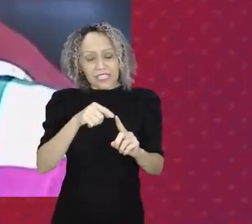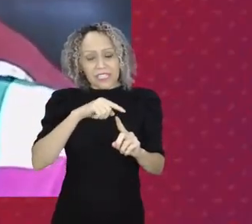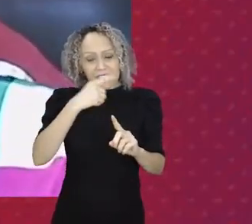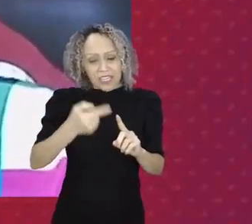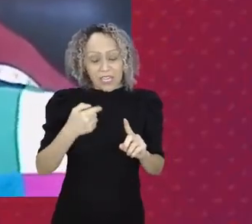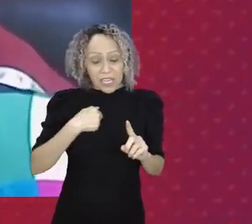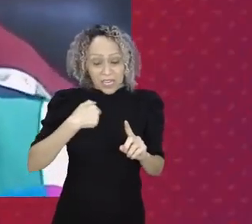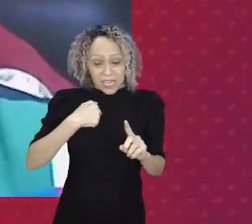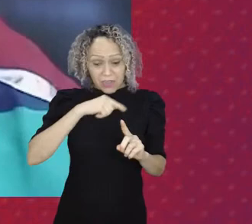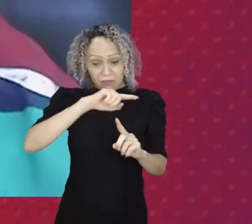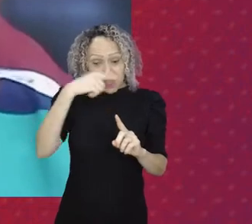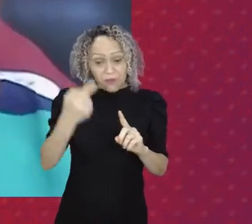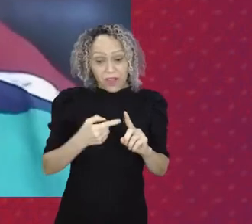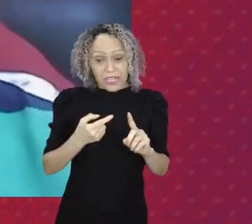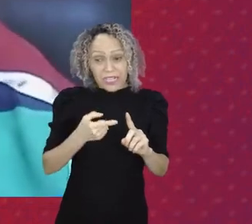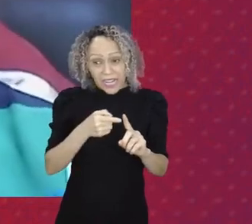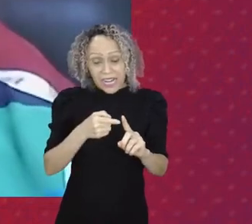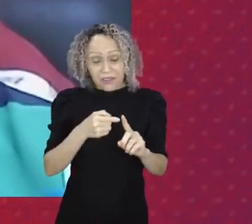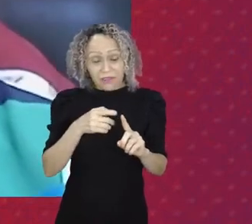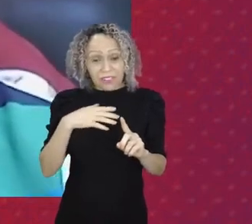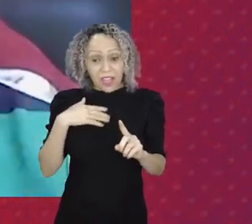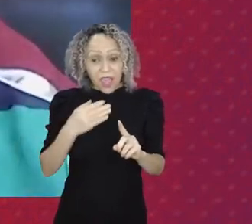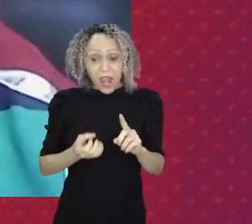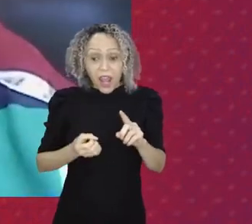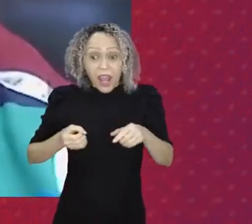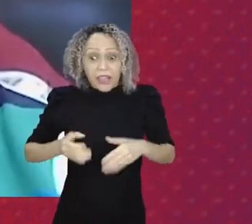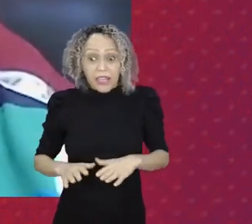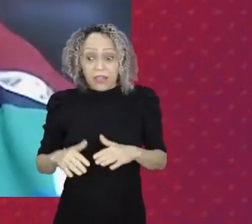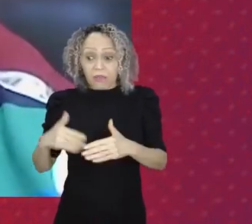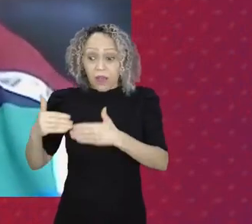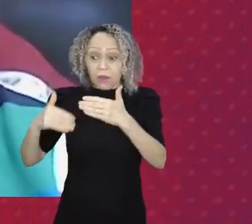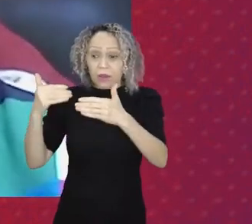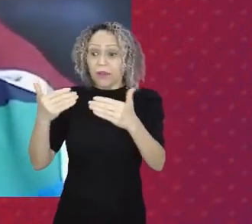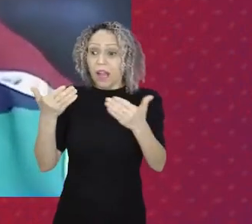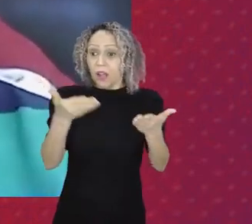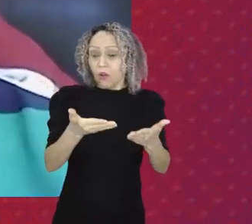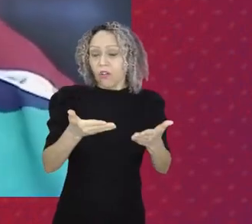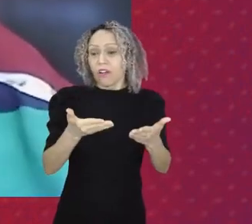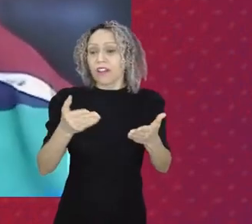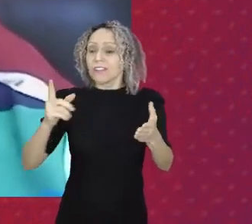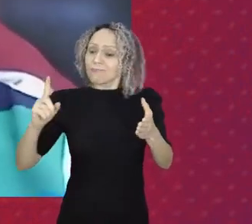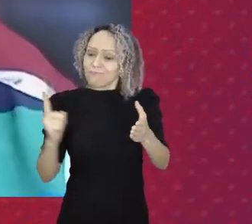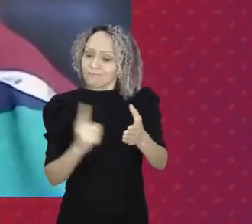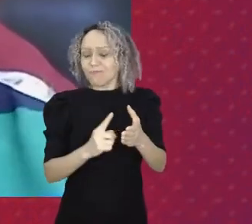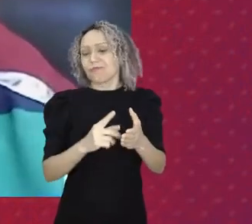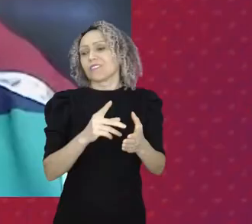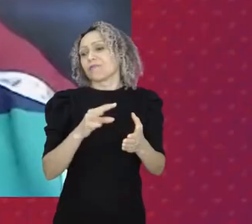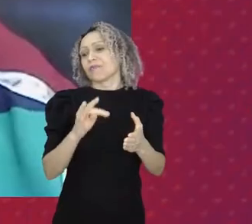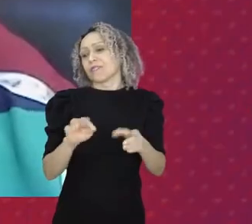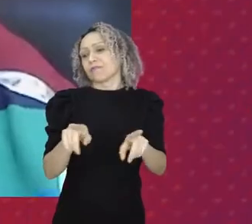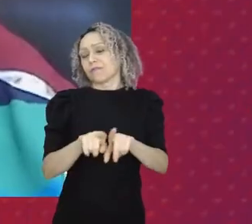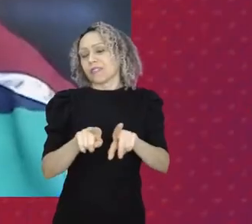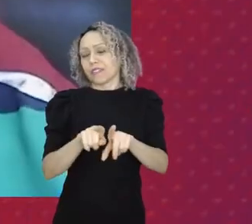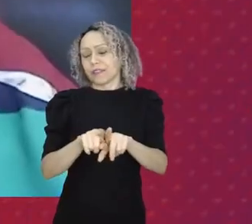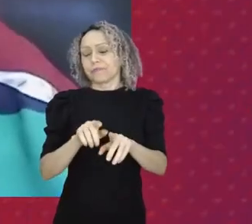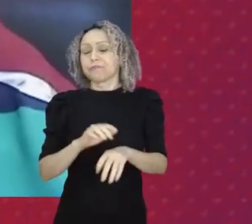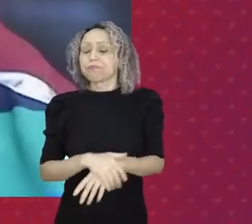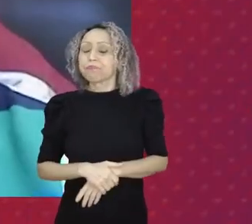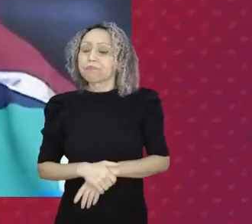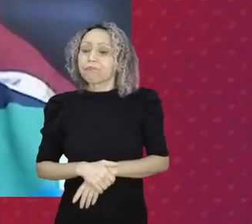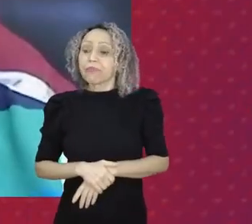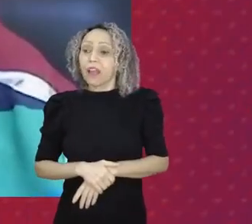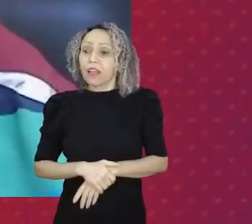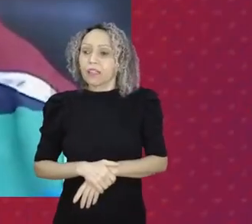fase seguinte, que já estava organizado, e que chamávamos as mulheres para participar mais dos partidos, do